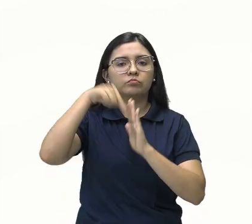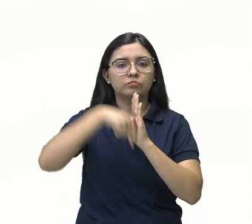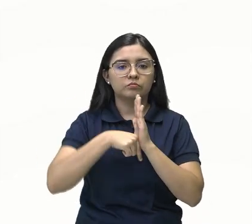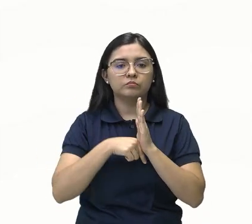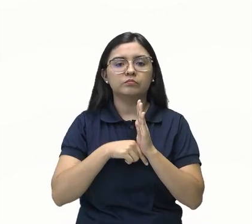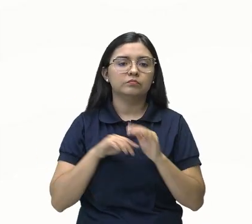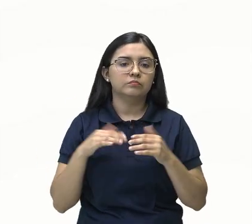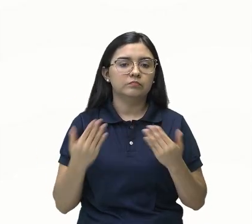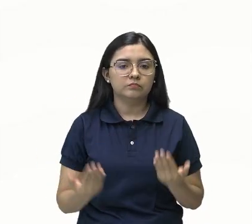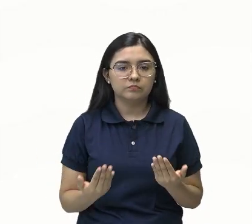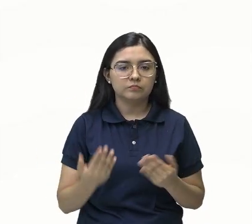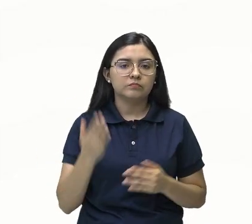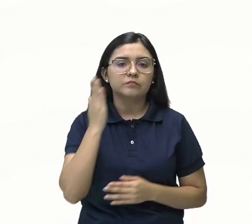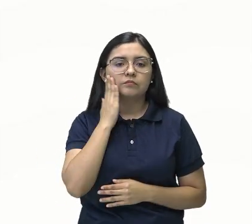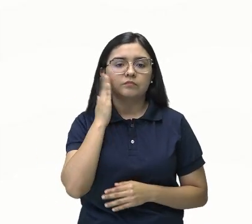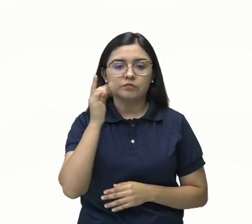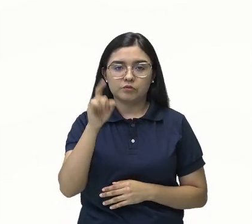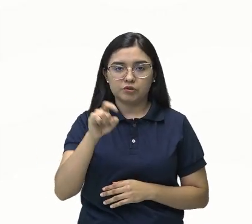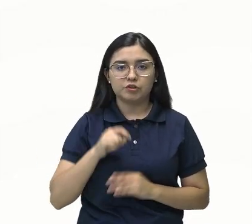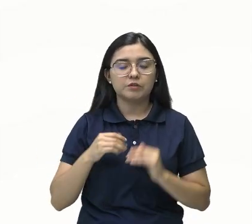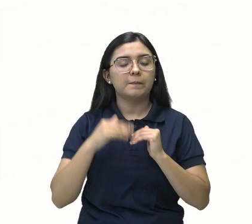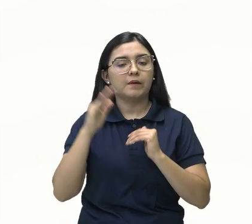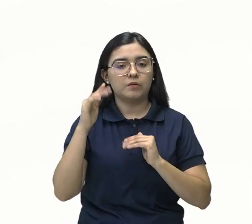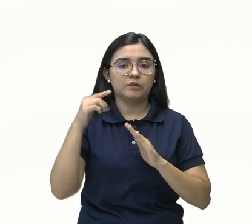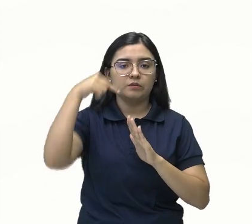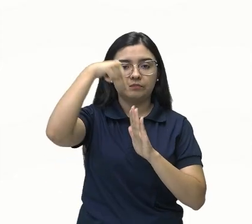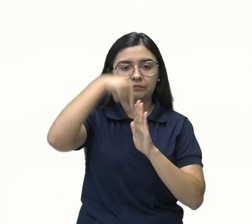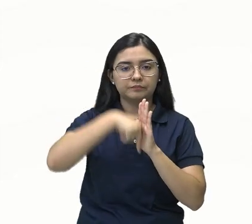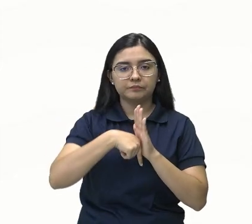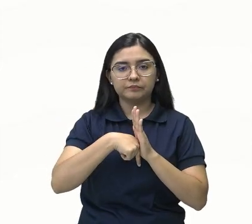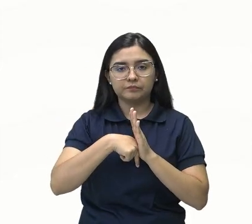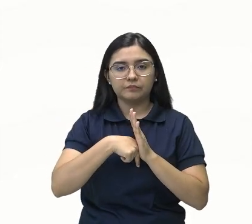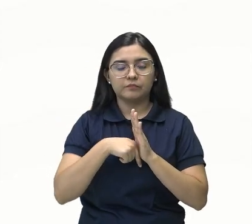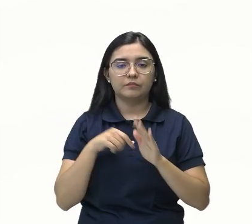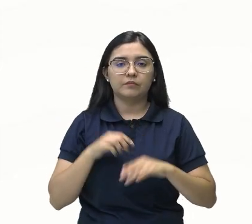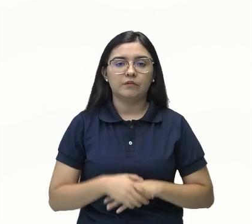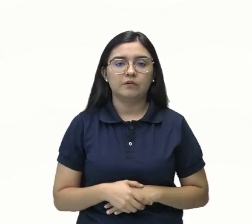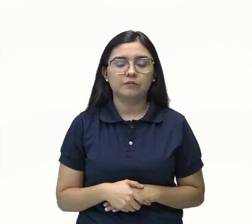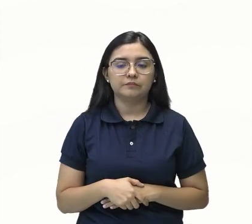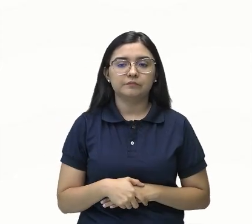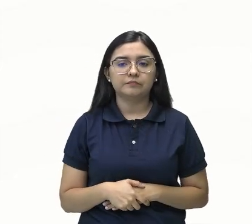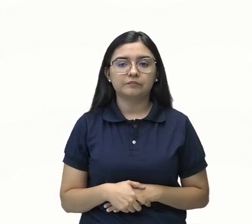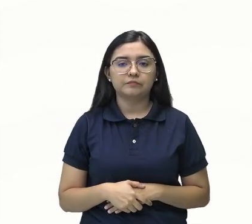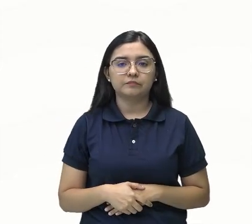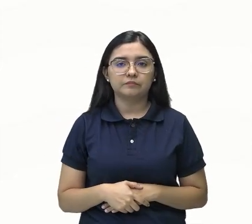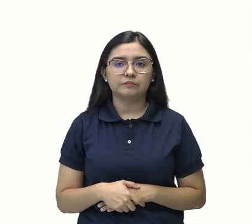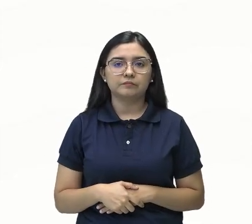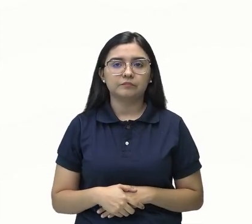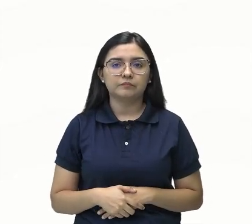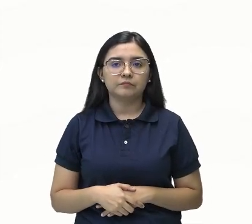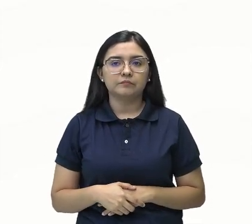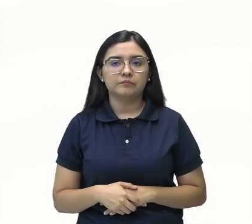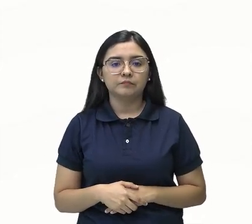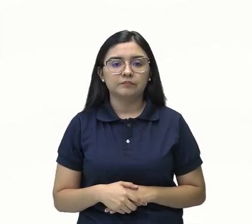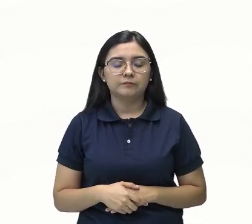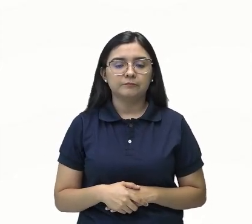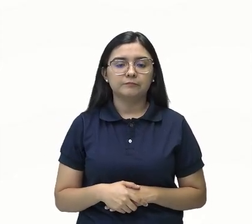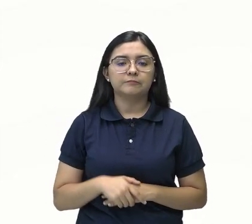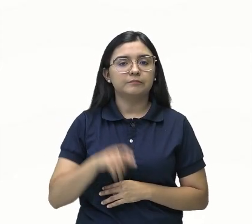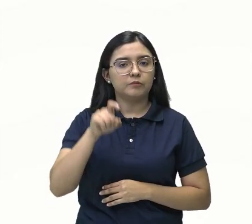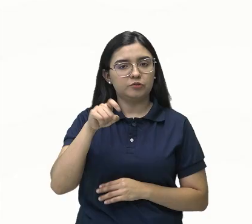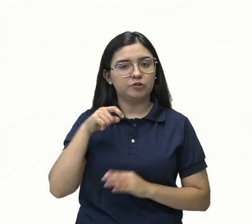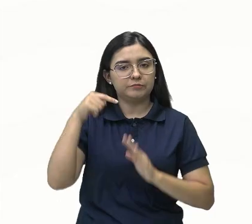maior, e eu sei que meu x vai ser maior do que 2,5, então a ponta da seta ficará para o